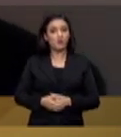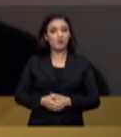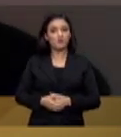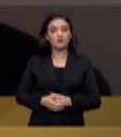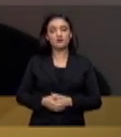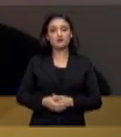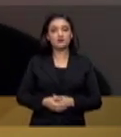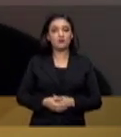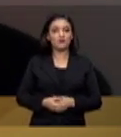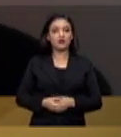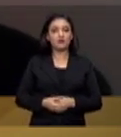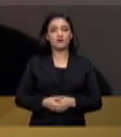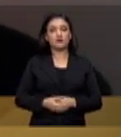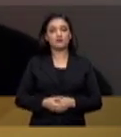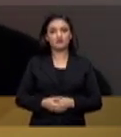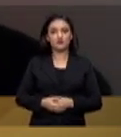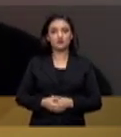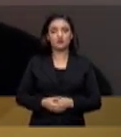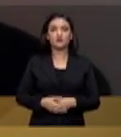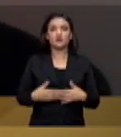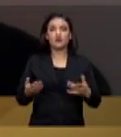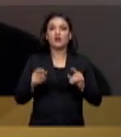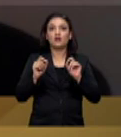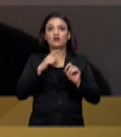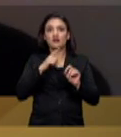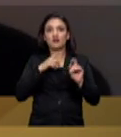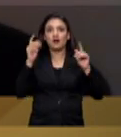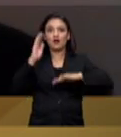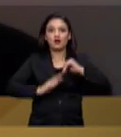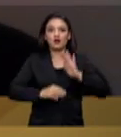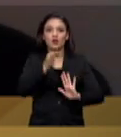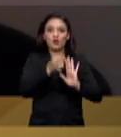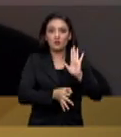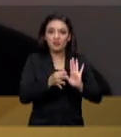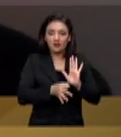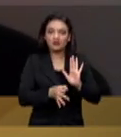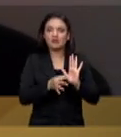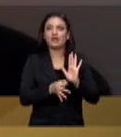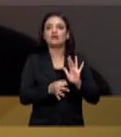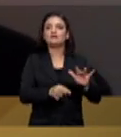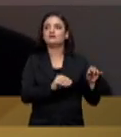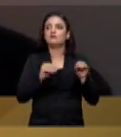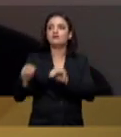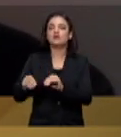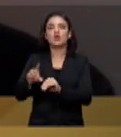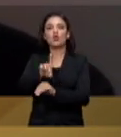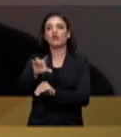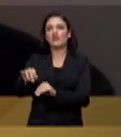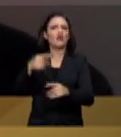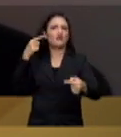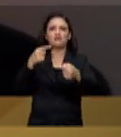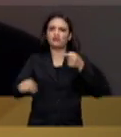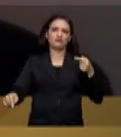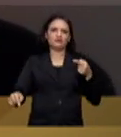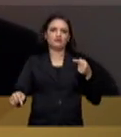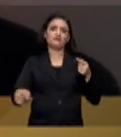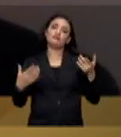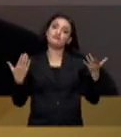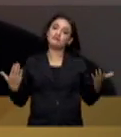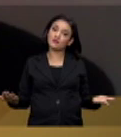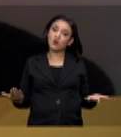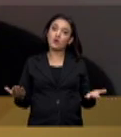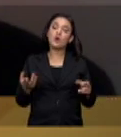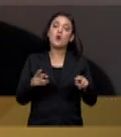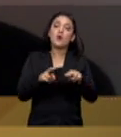desarrazoada a fixação de competência na seção judiciária do Distrito Federal. Portanto,